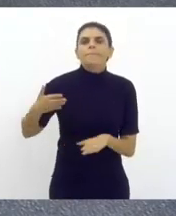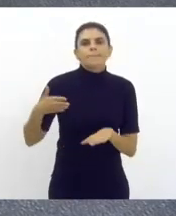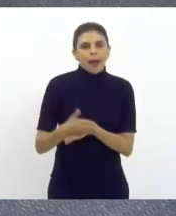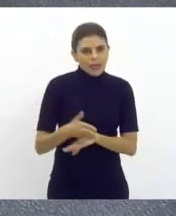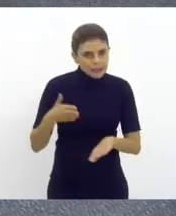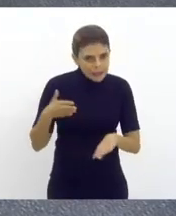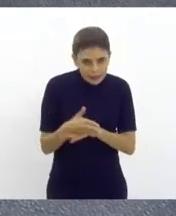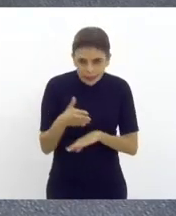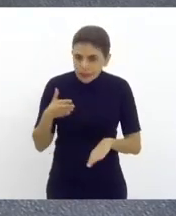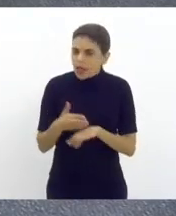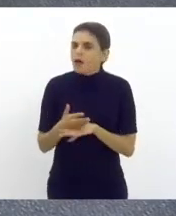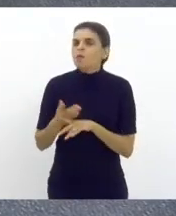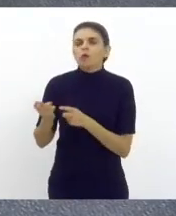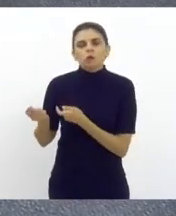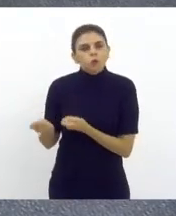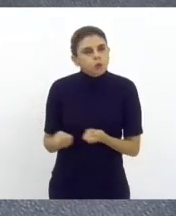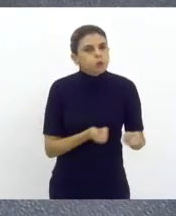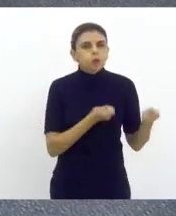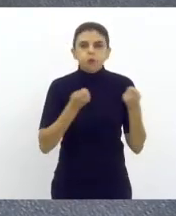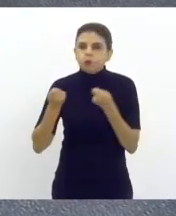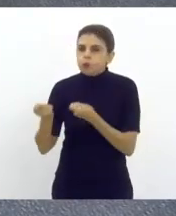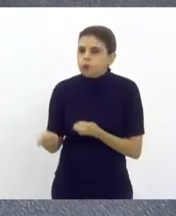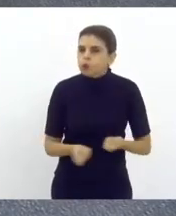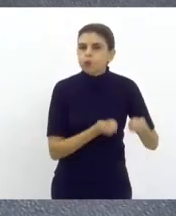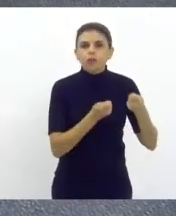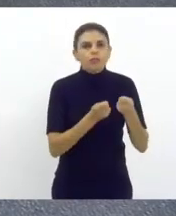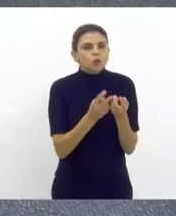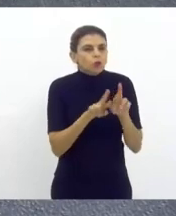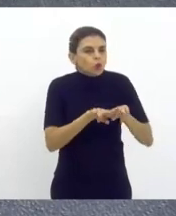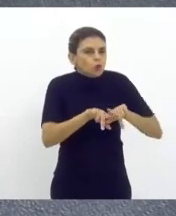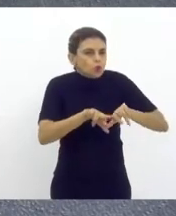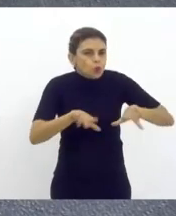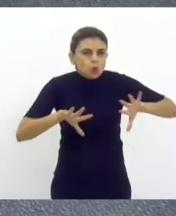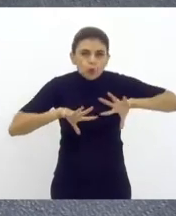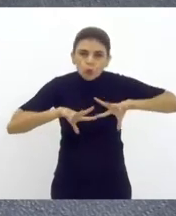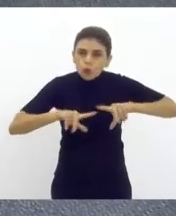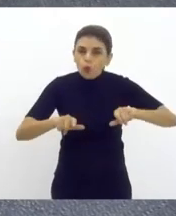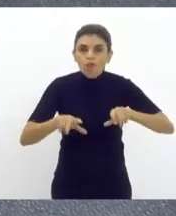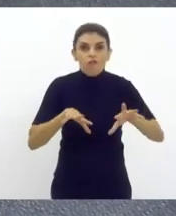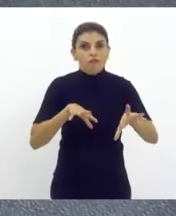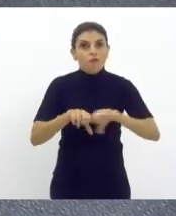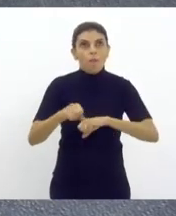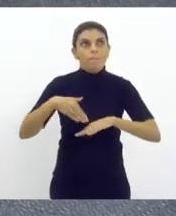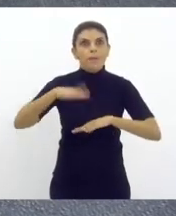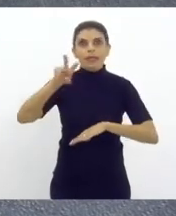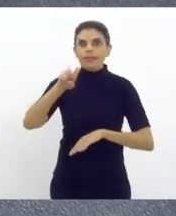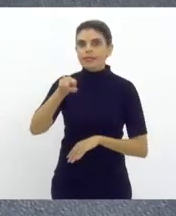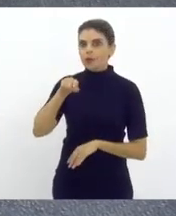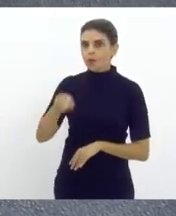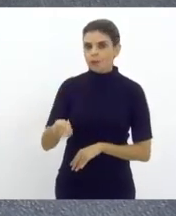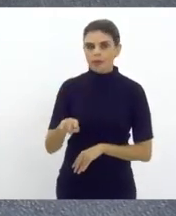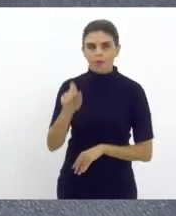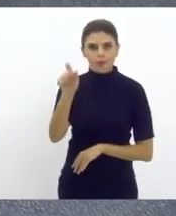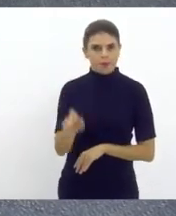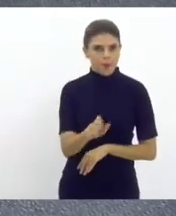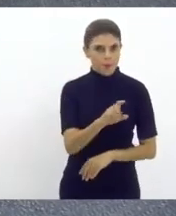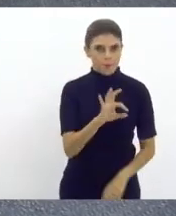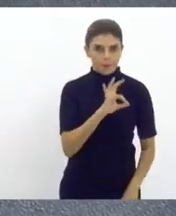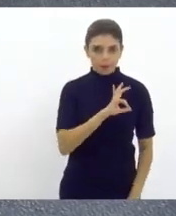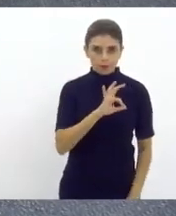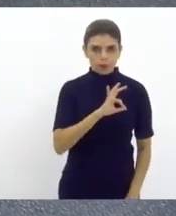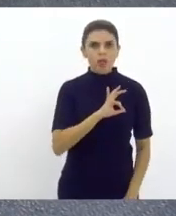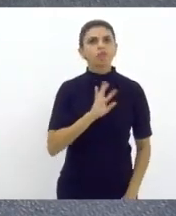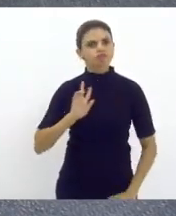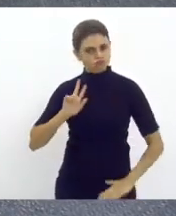praticamente de todas as formaturas desses mais de 5 mil policiais que foi